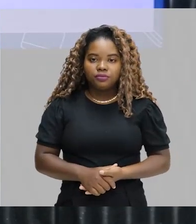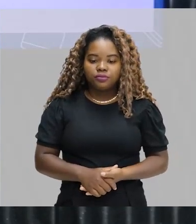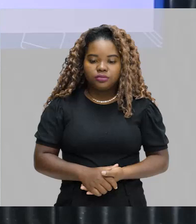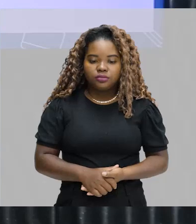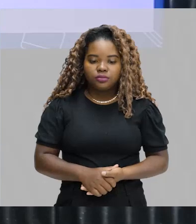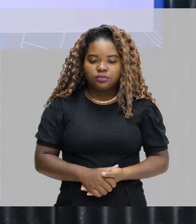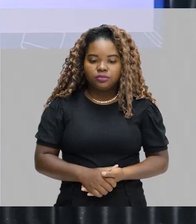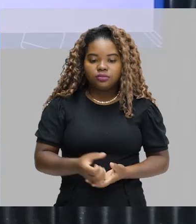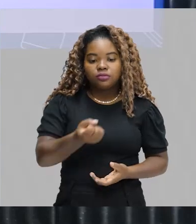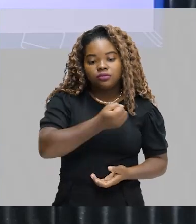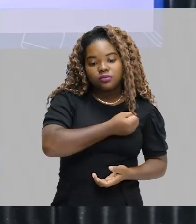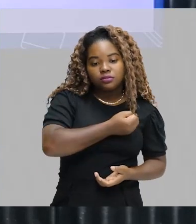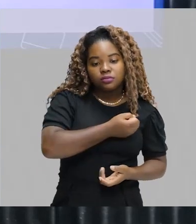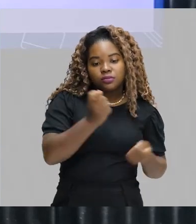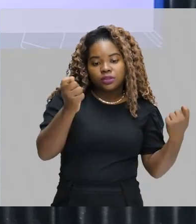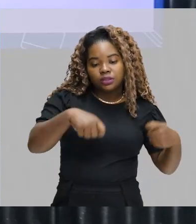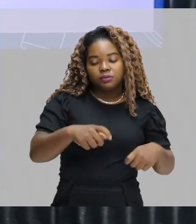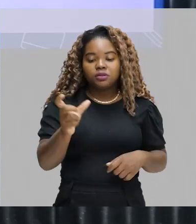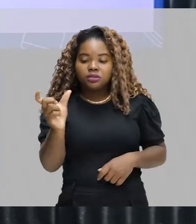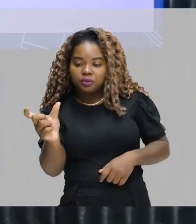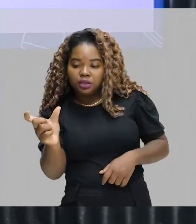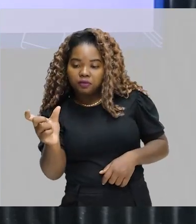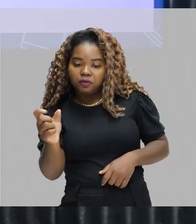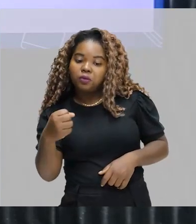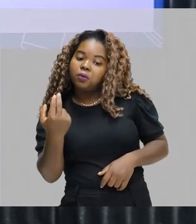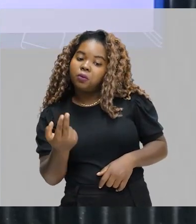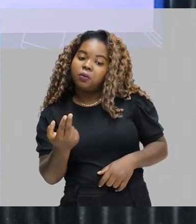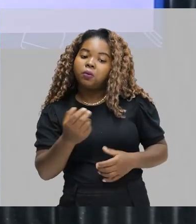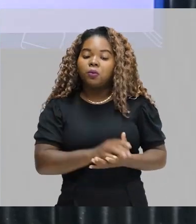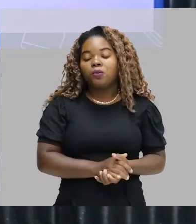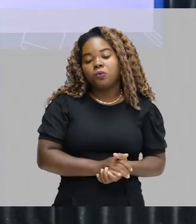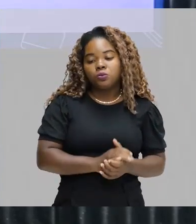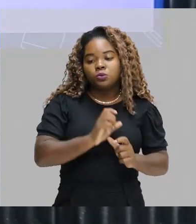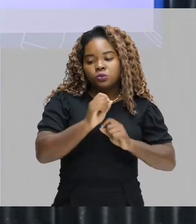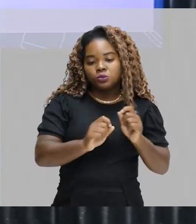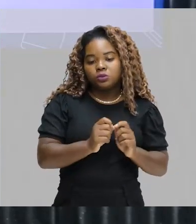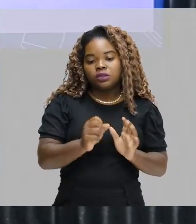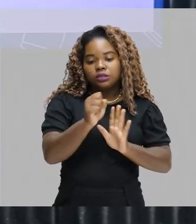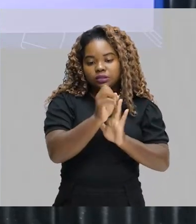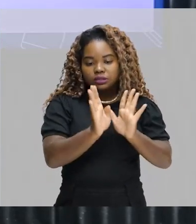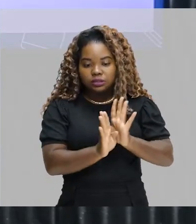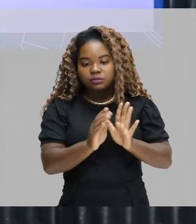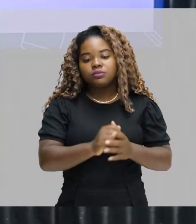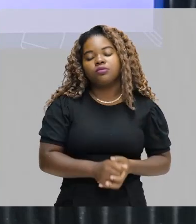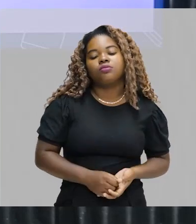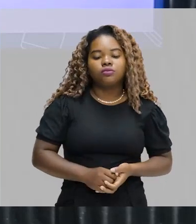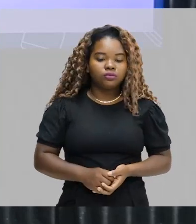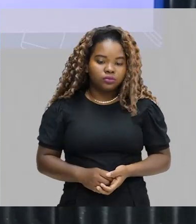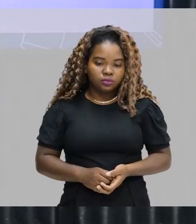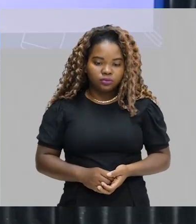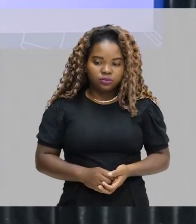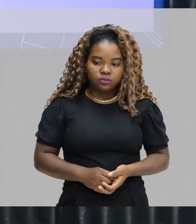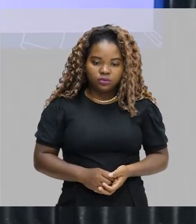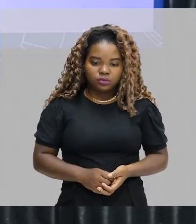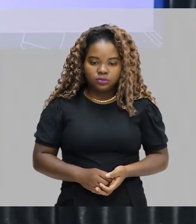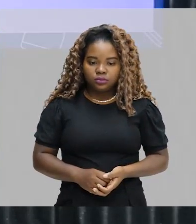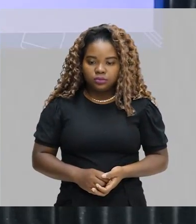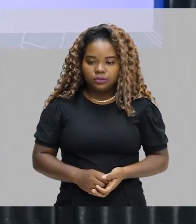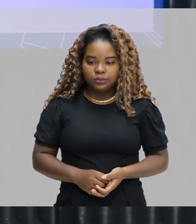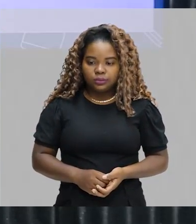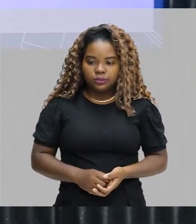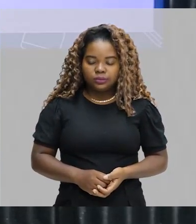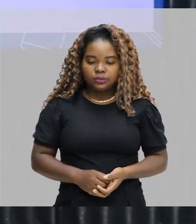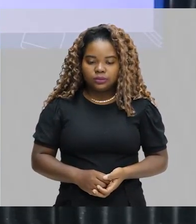os números tanto são palavras quanto são símbolos. Used to count people or